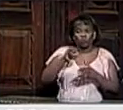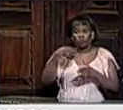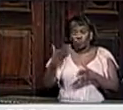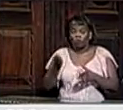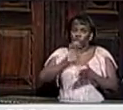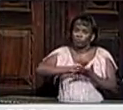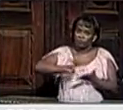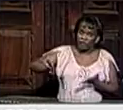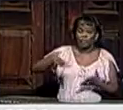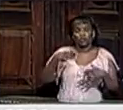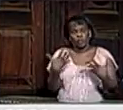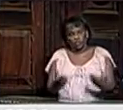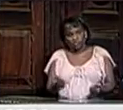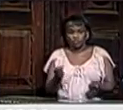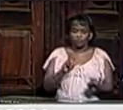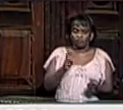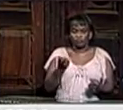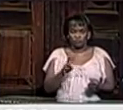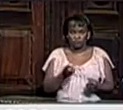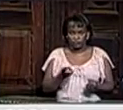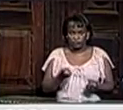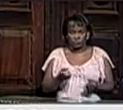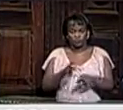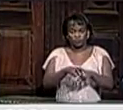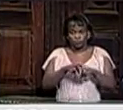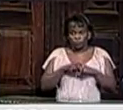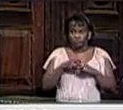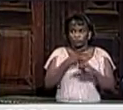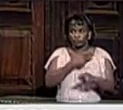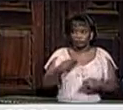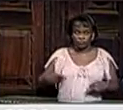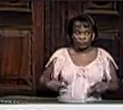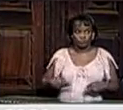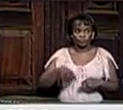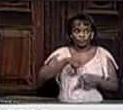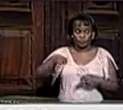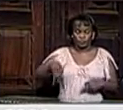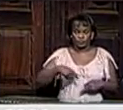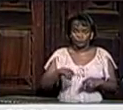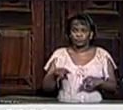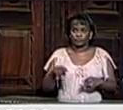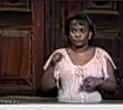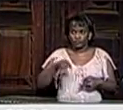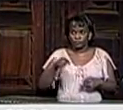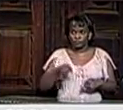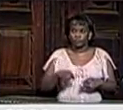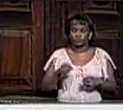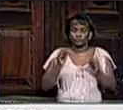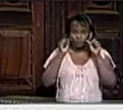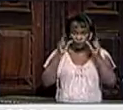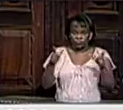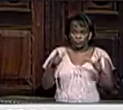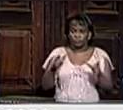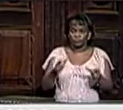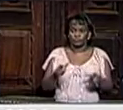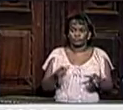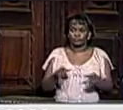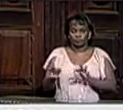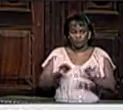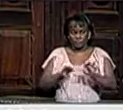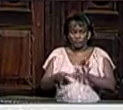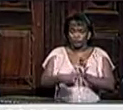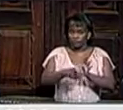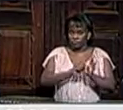rejeitar. Por isso, senhor presidente, cabe essa alerta